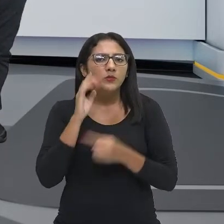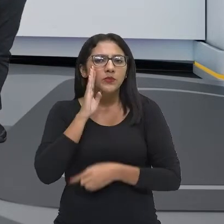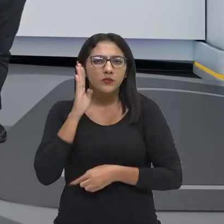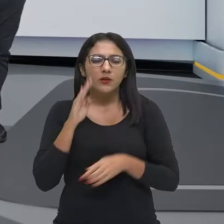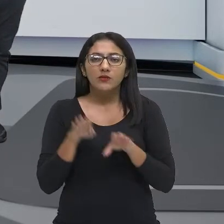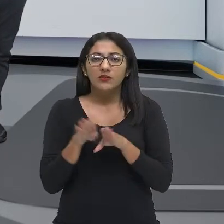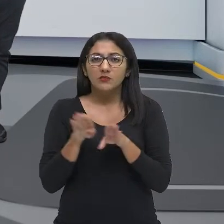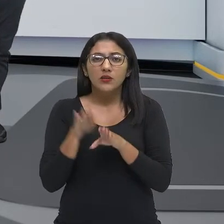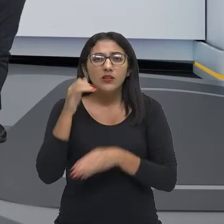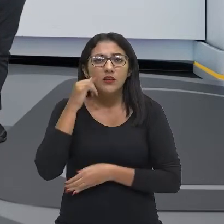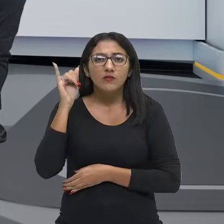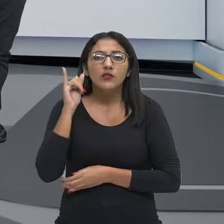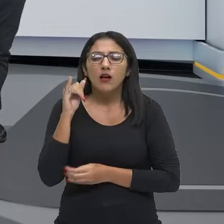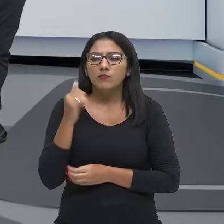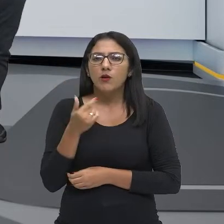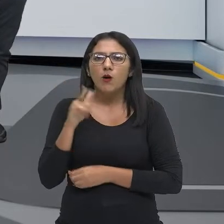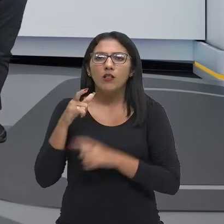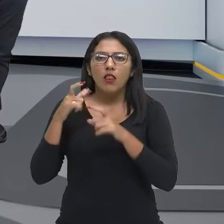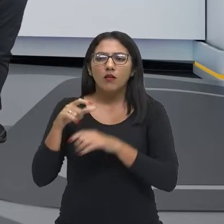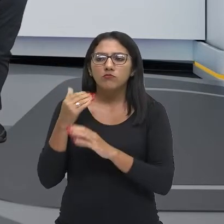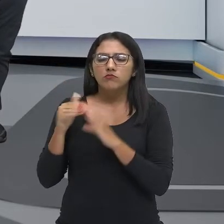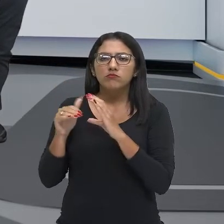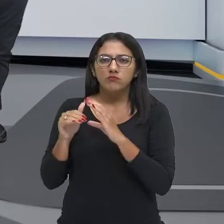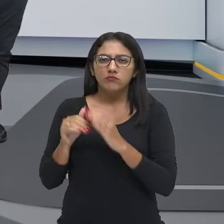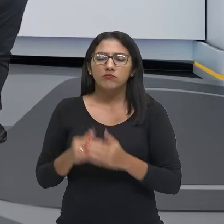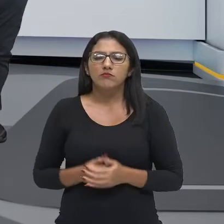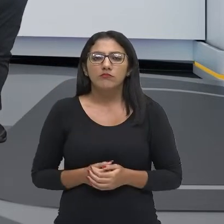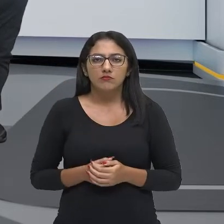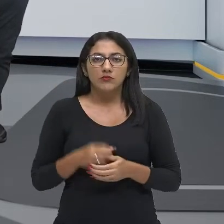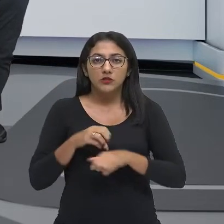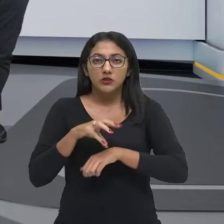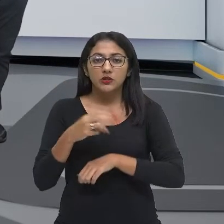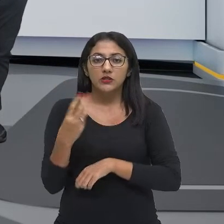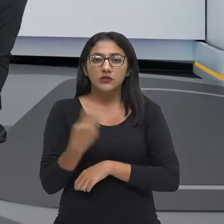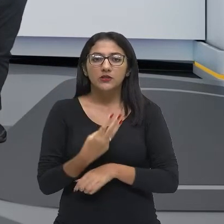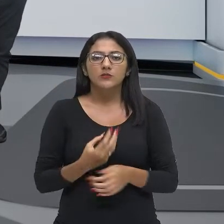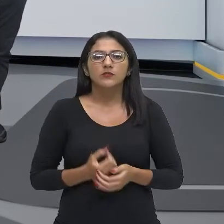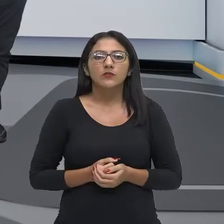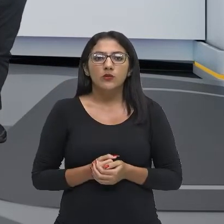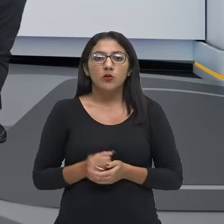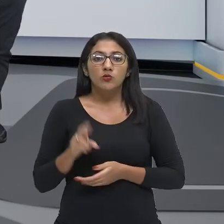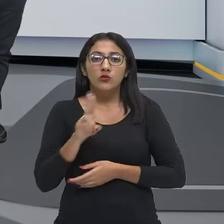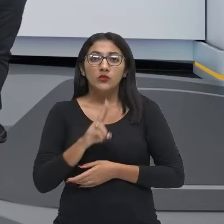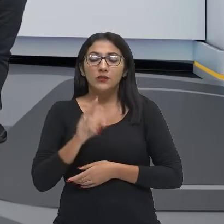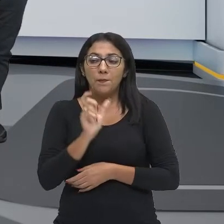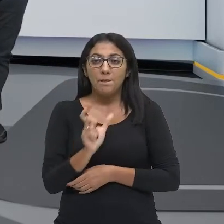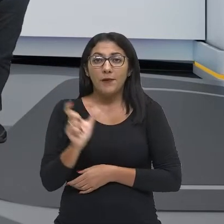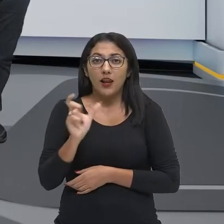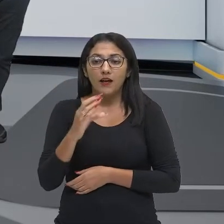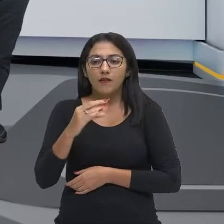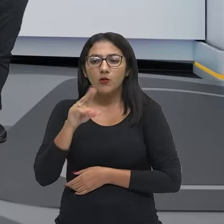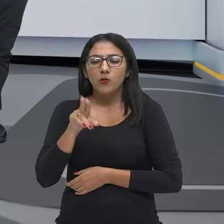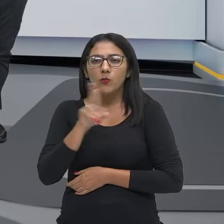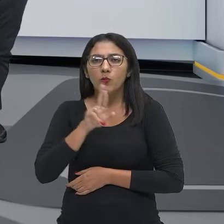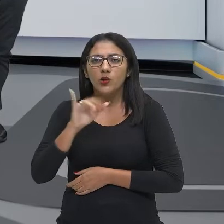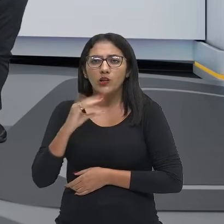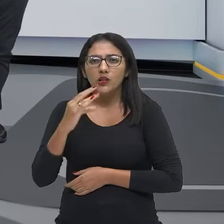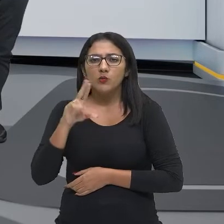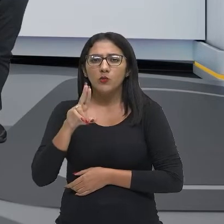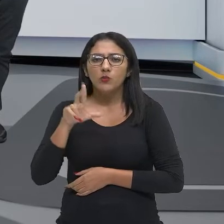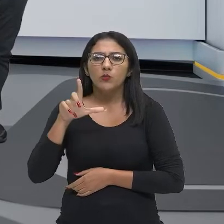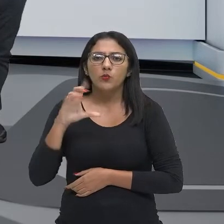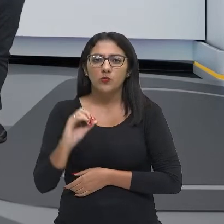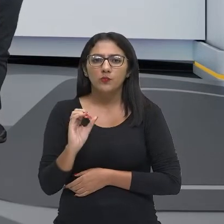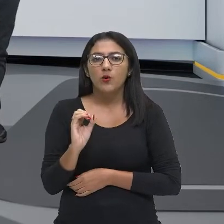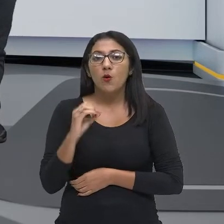ela caia na caixa de spam. Vamos para a dica 3. Utilize a palavra currículo ou a